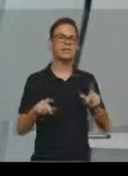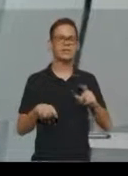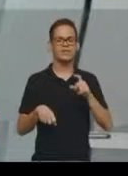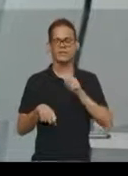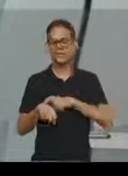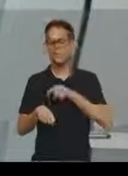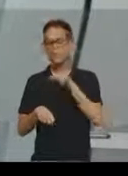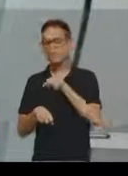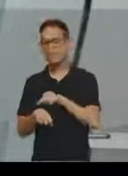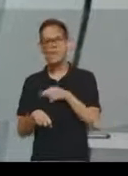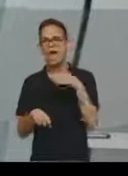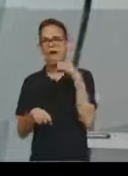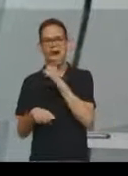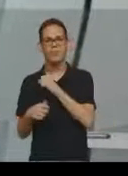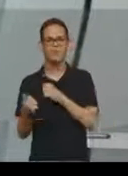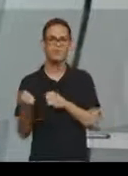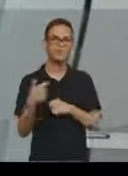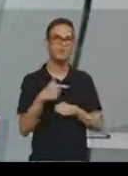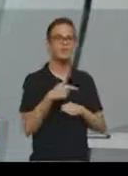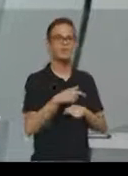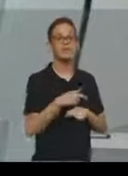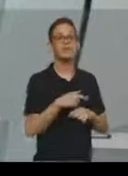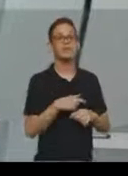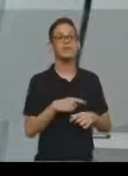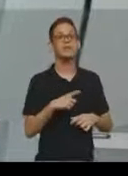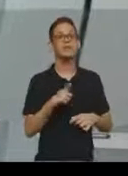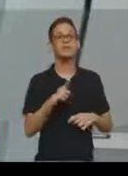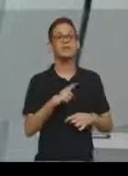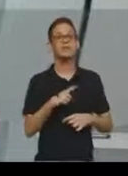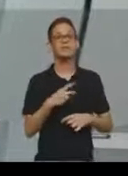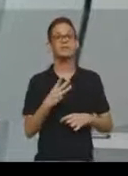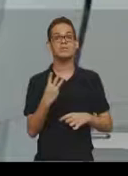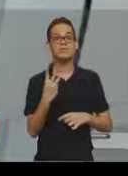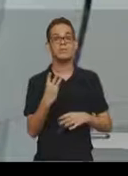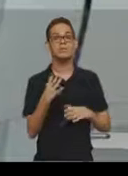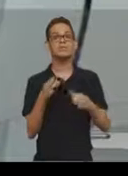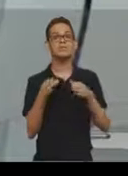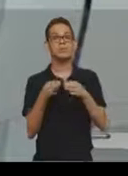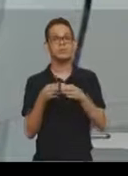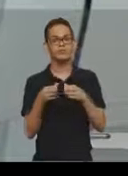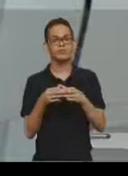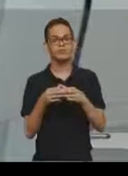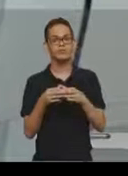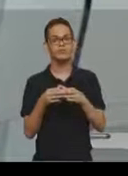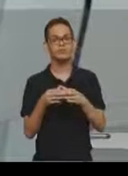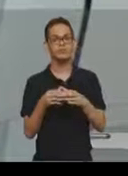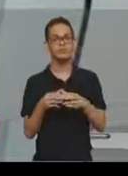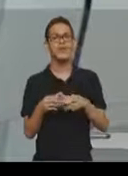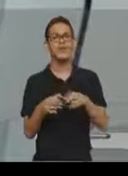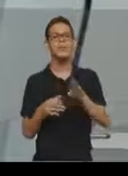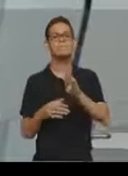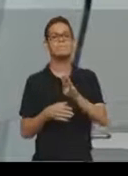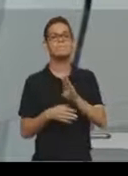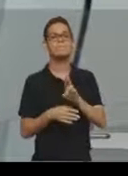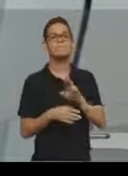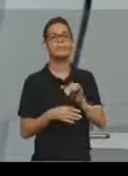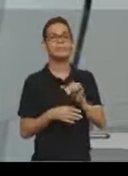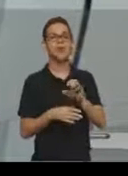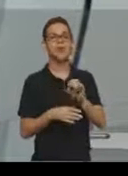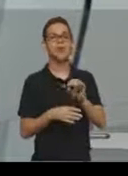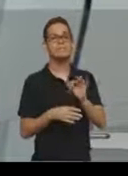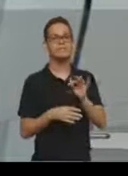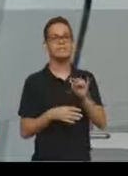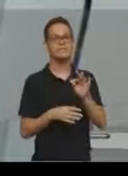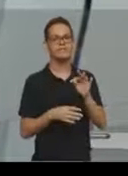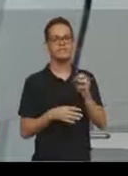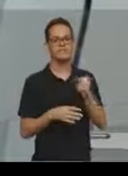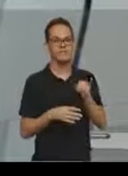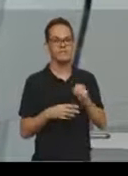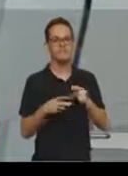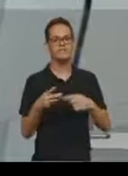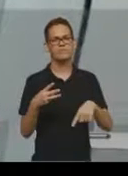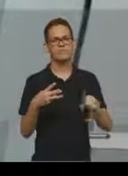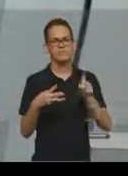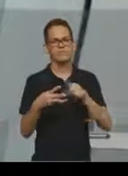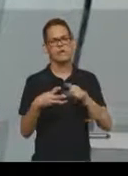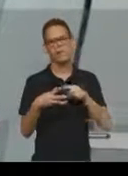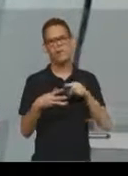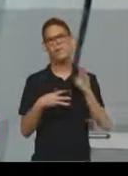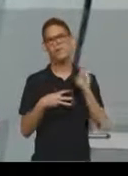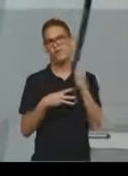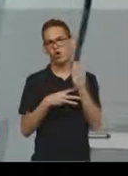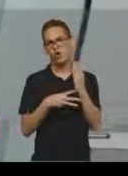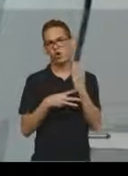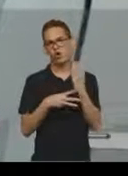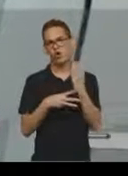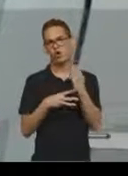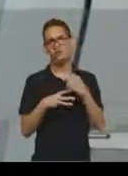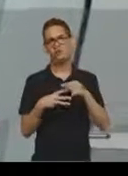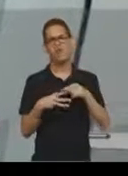3 filos, né? 3 grupos que nós temos dentro das briófitas, das plantas avasculares. Né? O filo briófita mesmo, que é representado